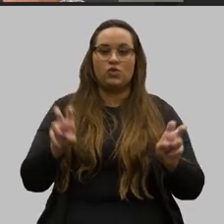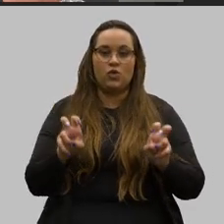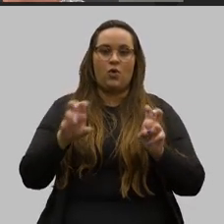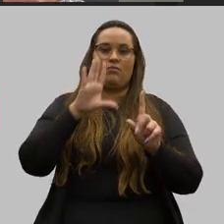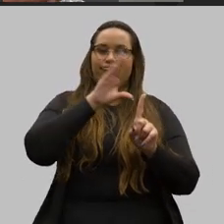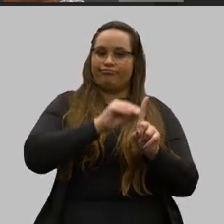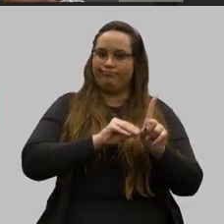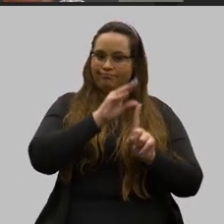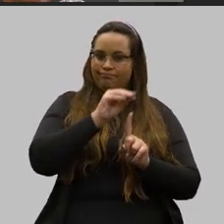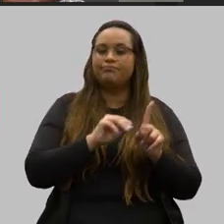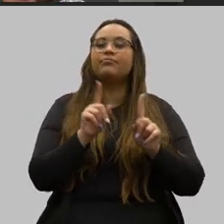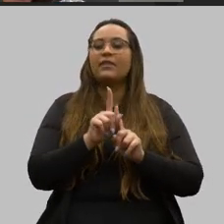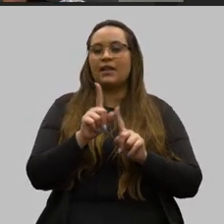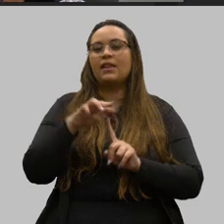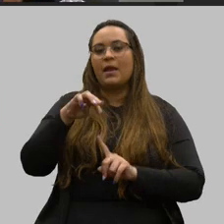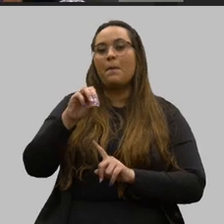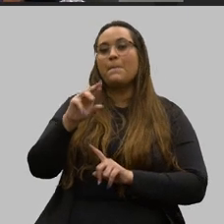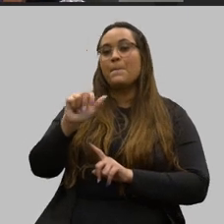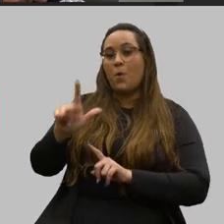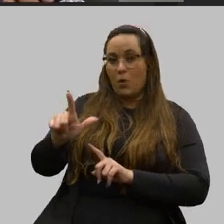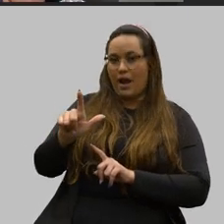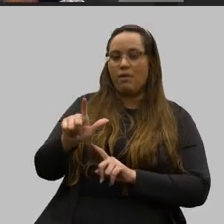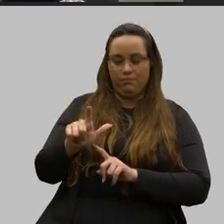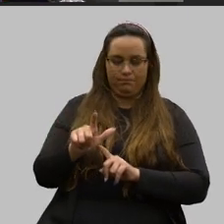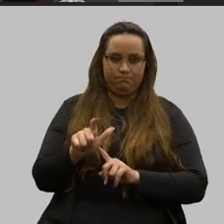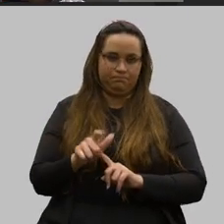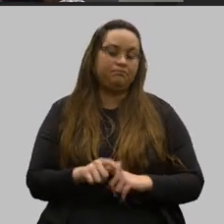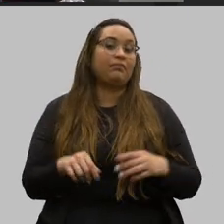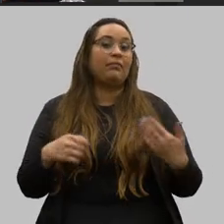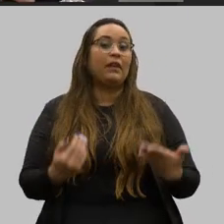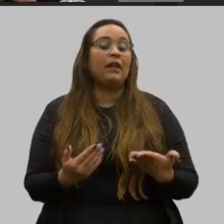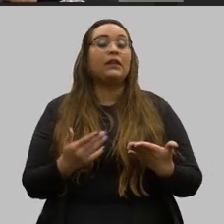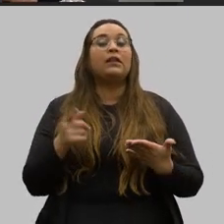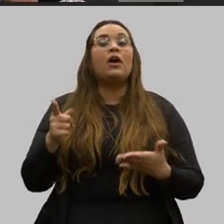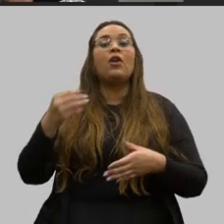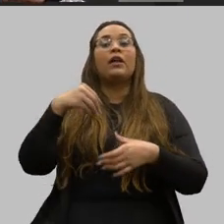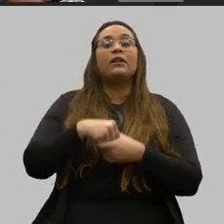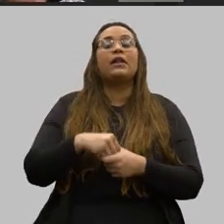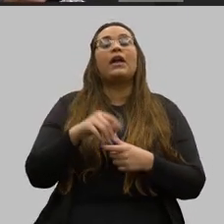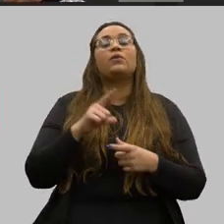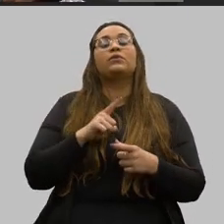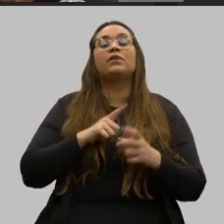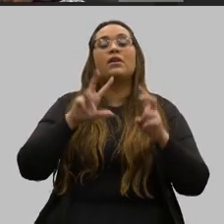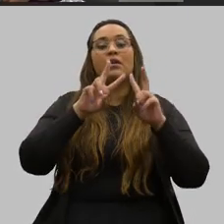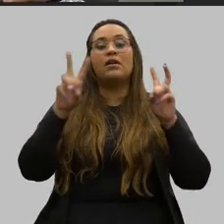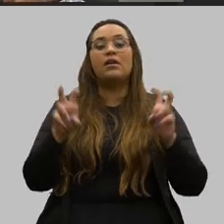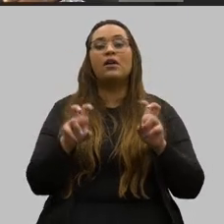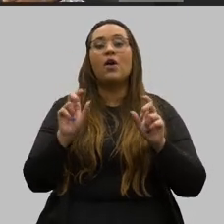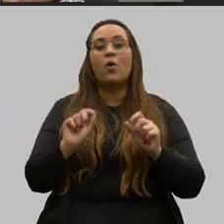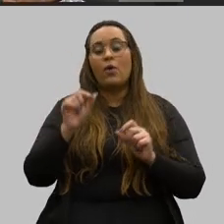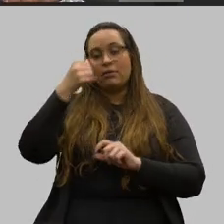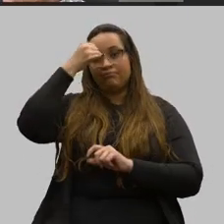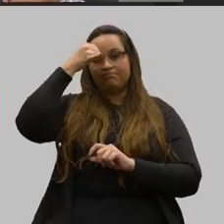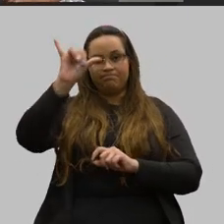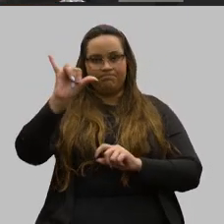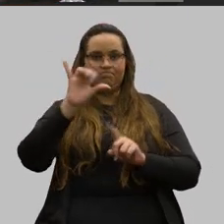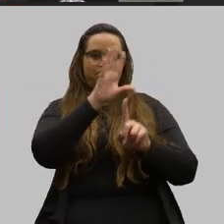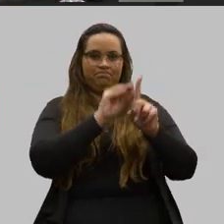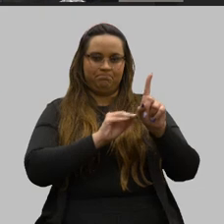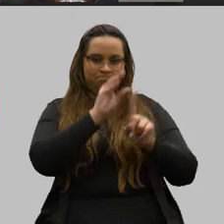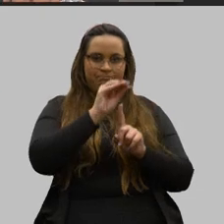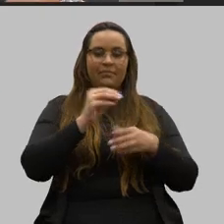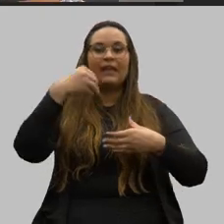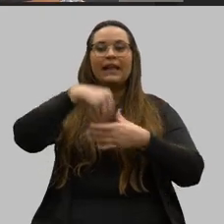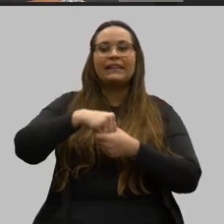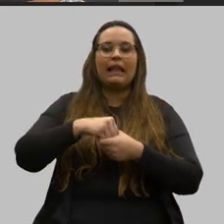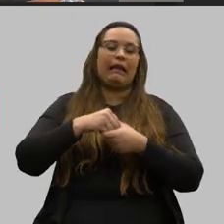uma foto eh mostrando a palestre de conscientização para os docentes da academia sobre o tema prevenção de acédio sexual e moral no ambiente acadêmico